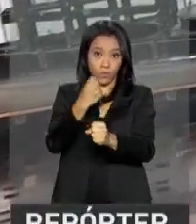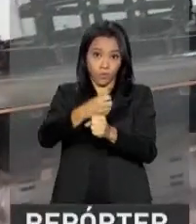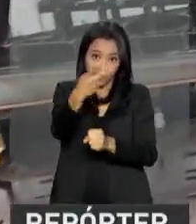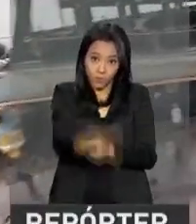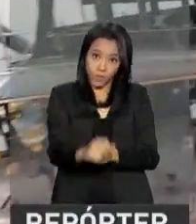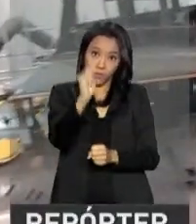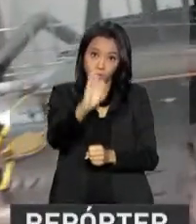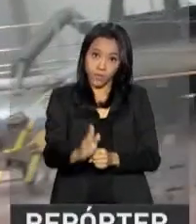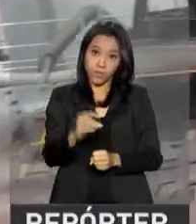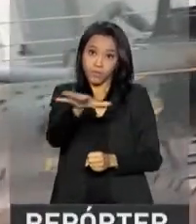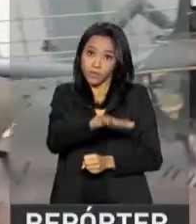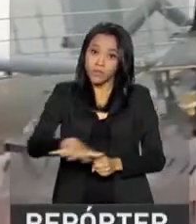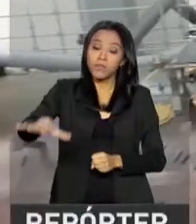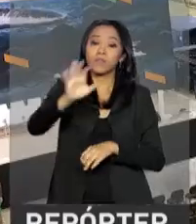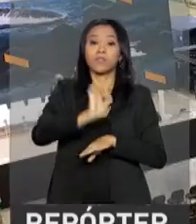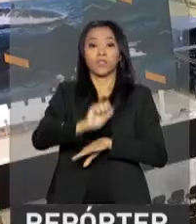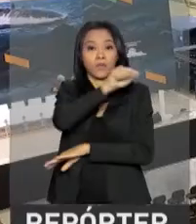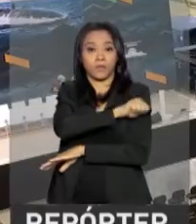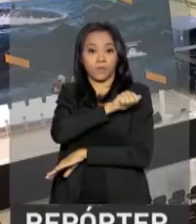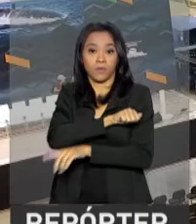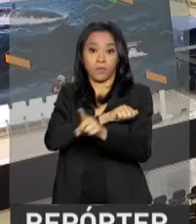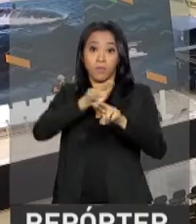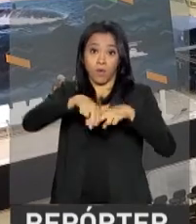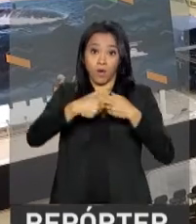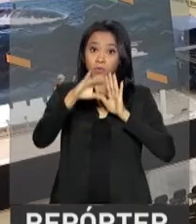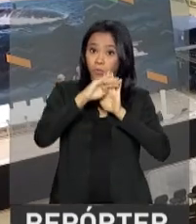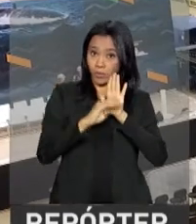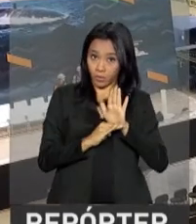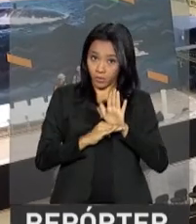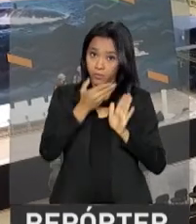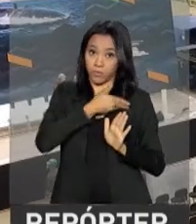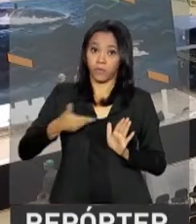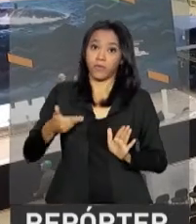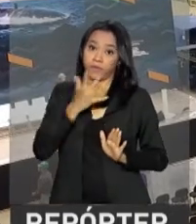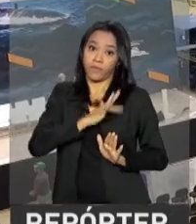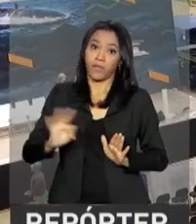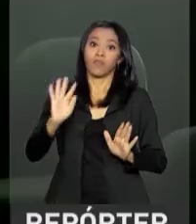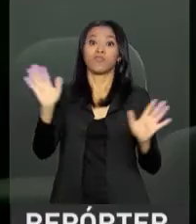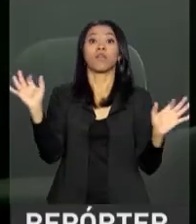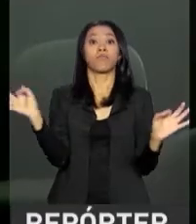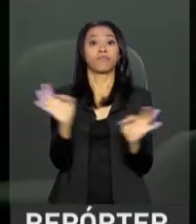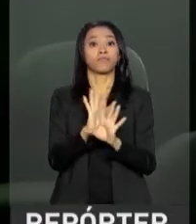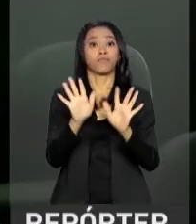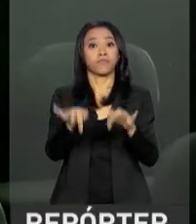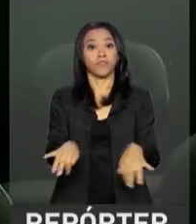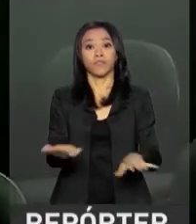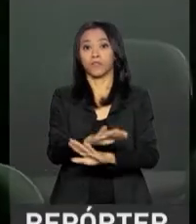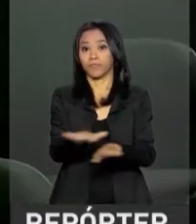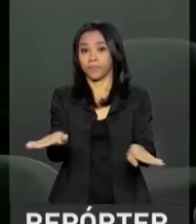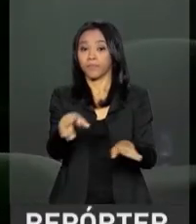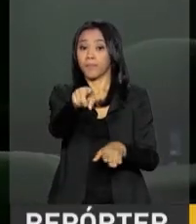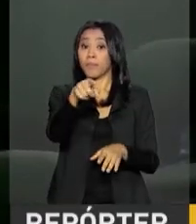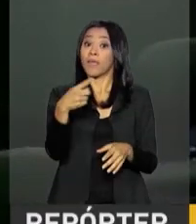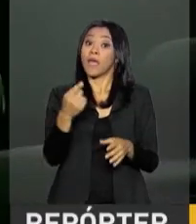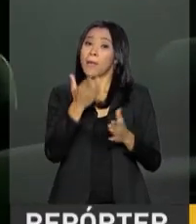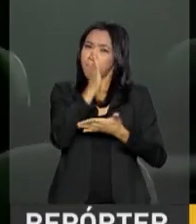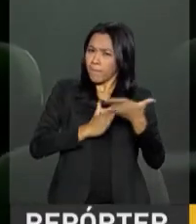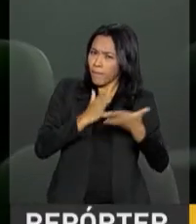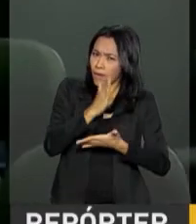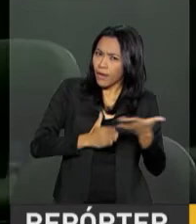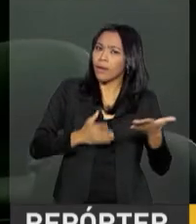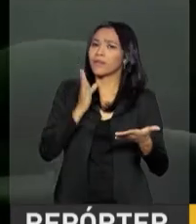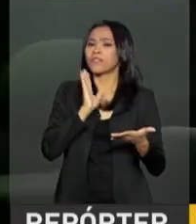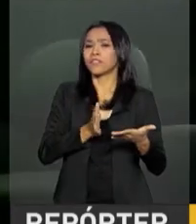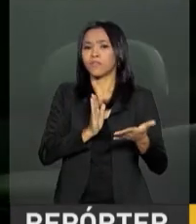pelo Programa de Desenvolvimento de Submarinos, o PROSUB, entrou na fase final. O submarino foi construído em partes chamadas